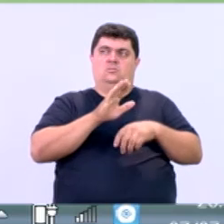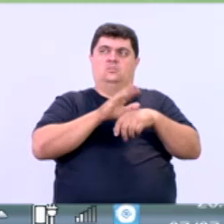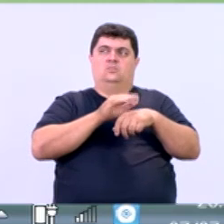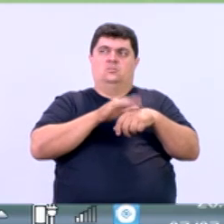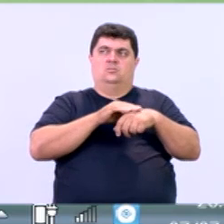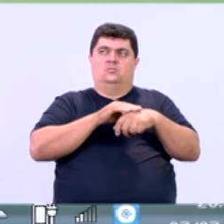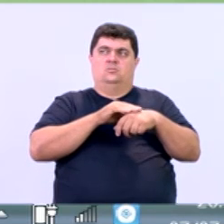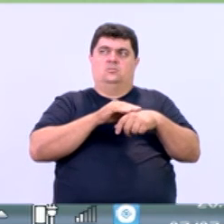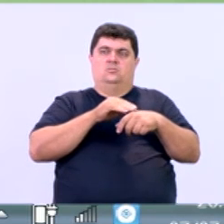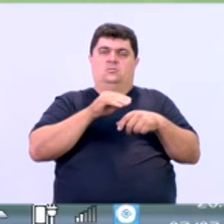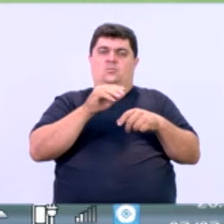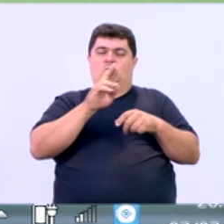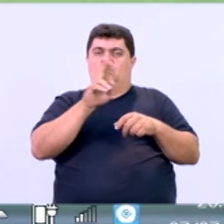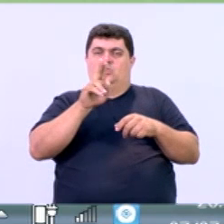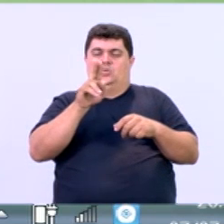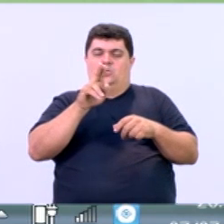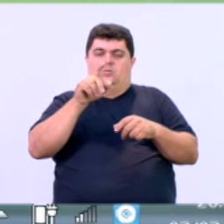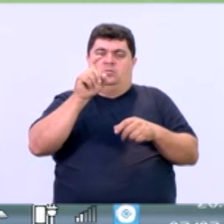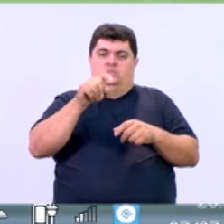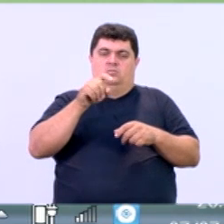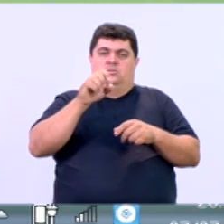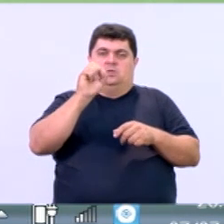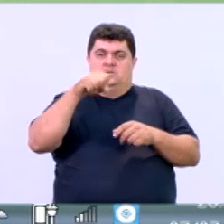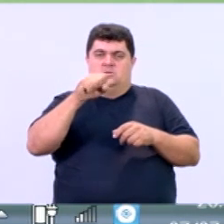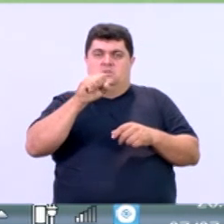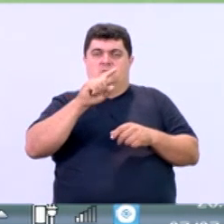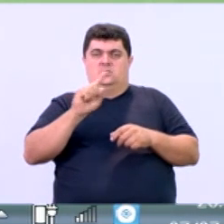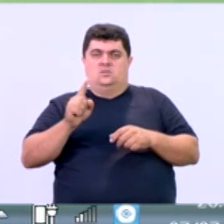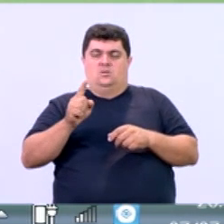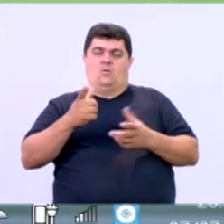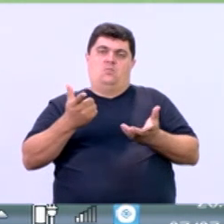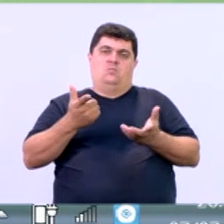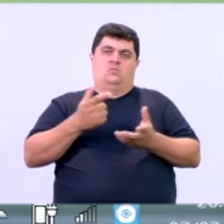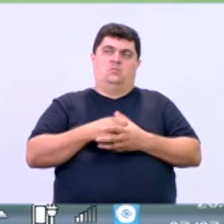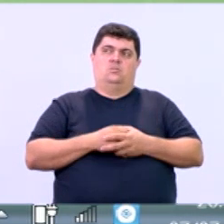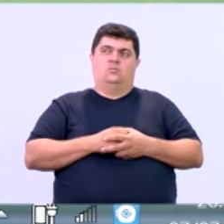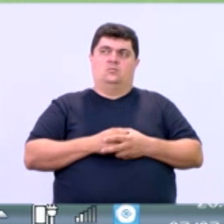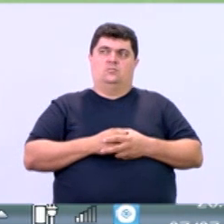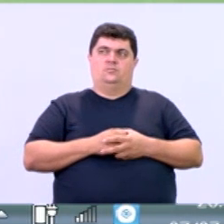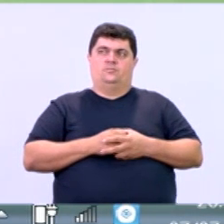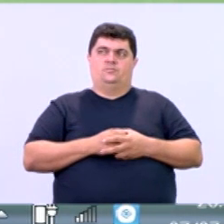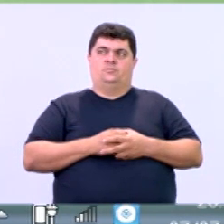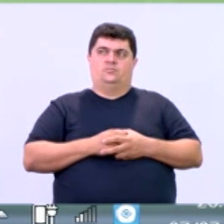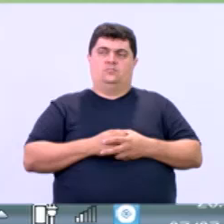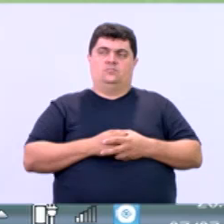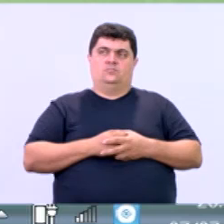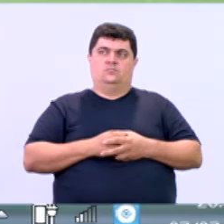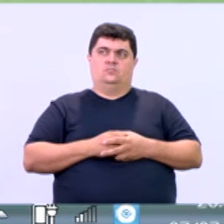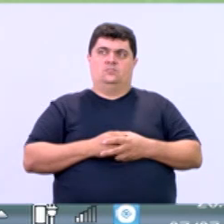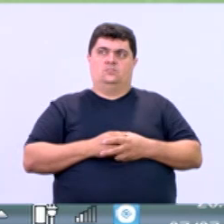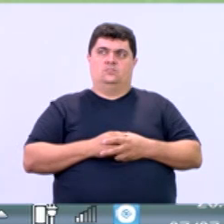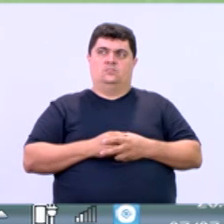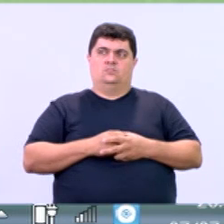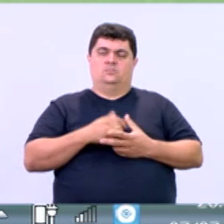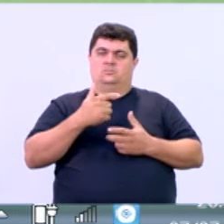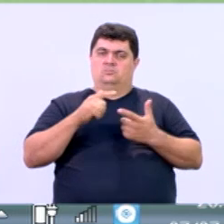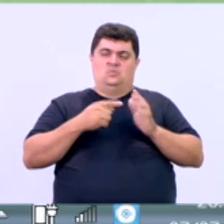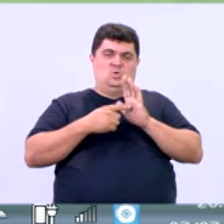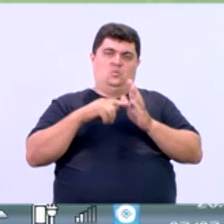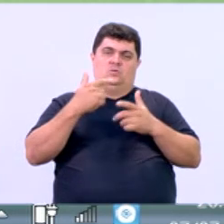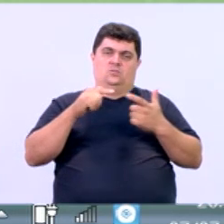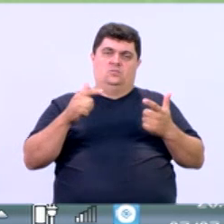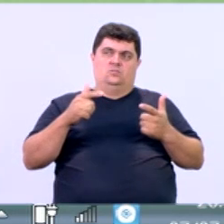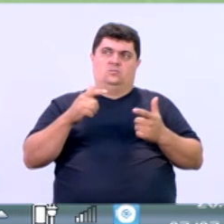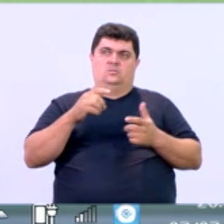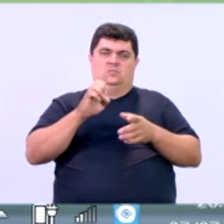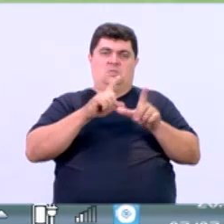janela de confirmação, aquela que a gente, né, escolhe uma alternativa sim ou não, né, uma janela de confirmação, né, por JavaScript, também não apresenta. E a